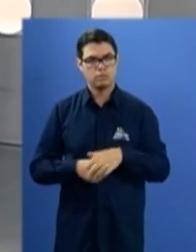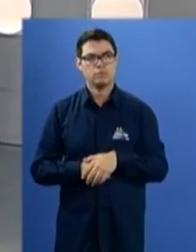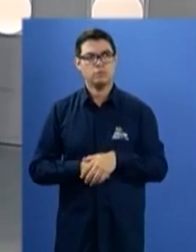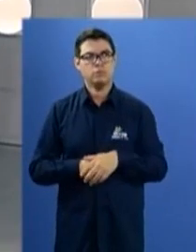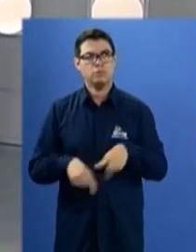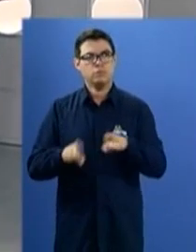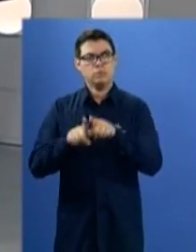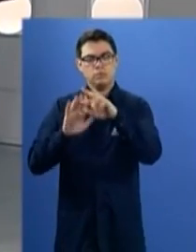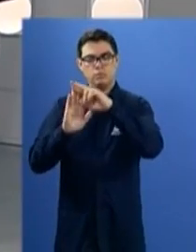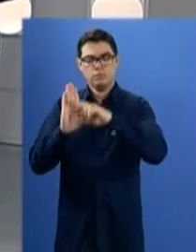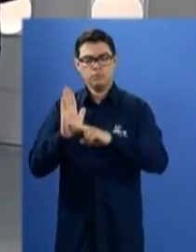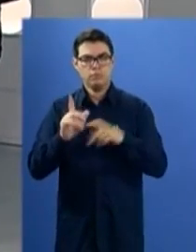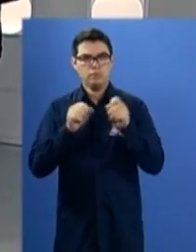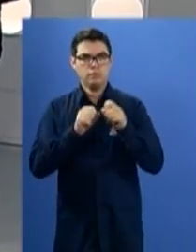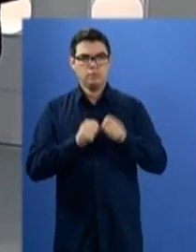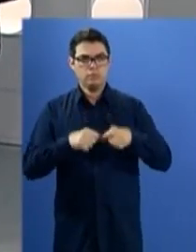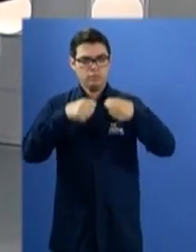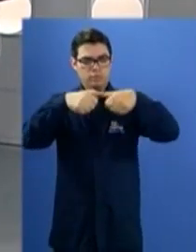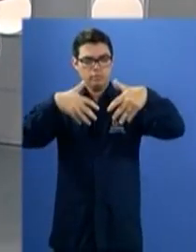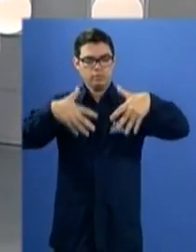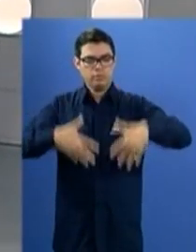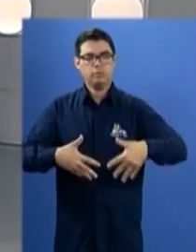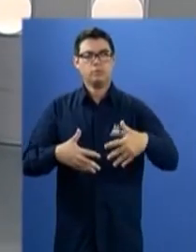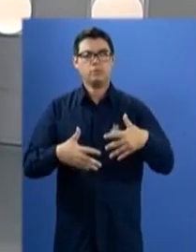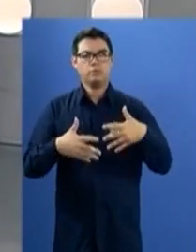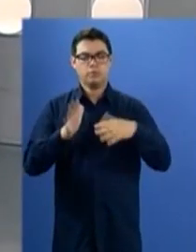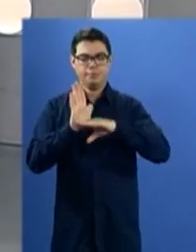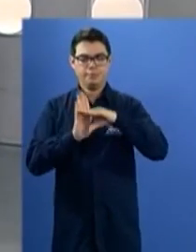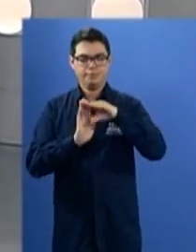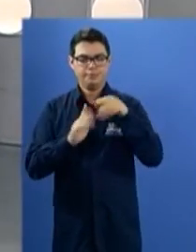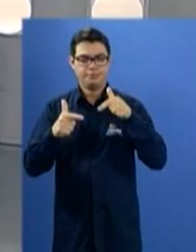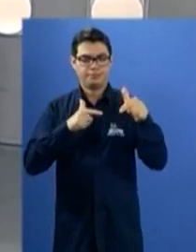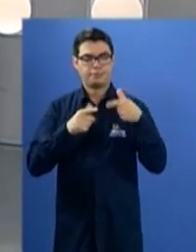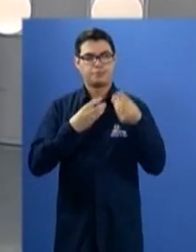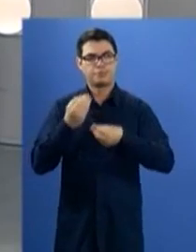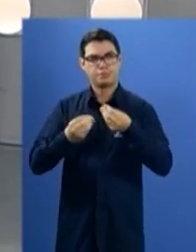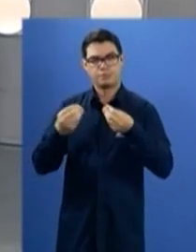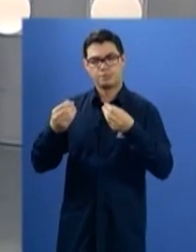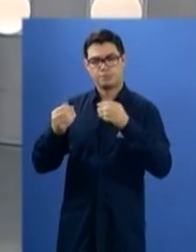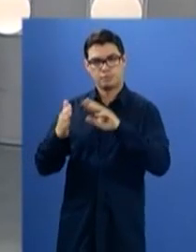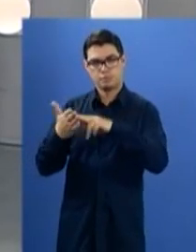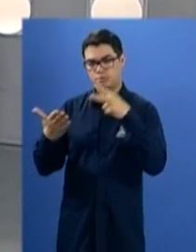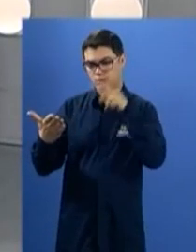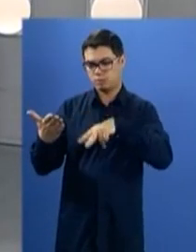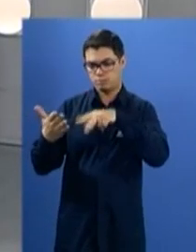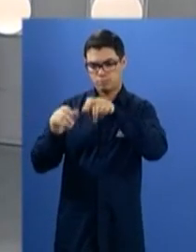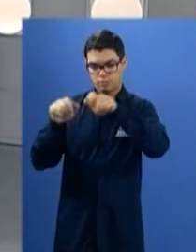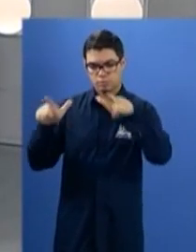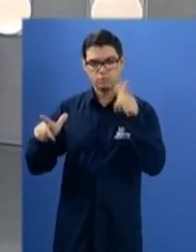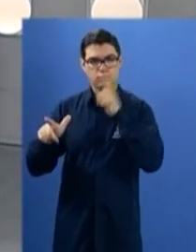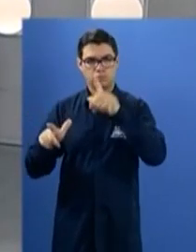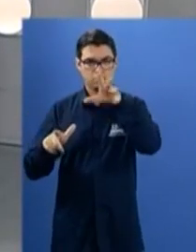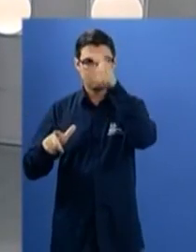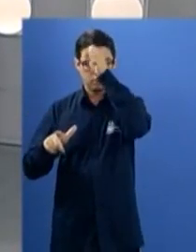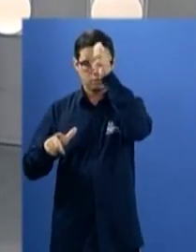os padrões de execução, de fluxograma ou instruções de trabalho, eles estão disponíveis de forma clara,